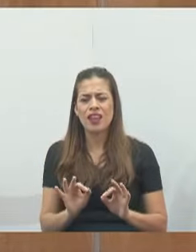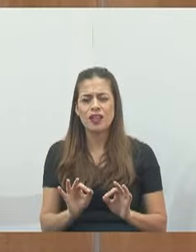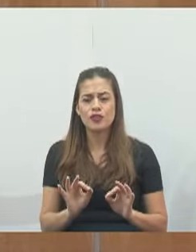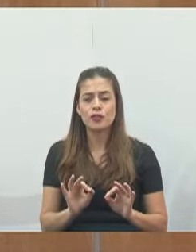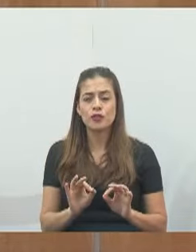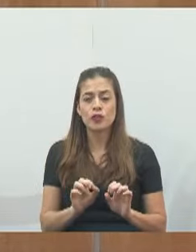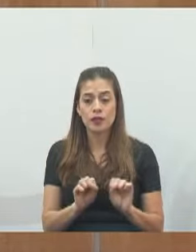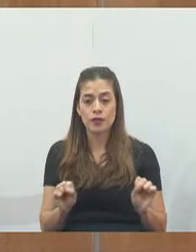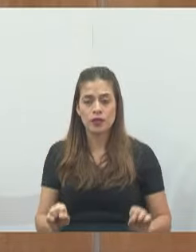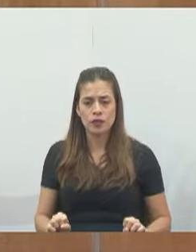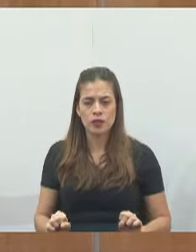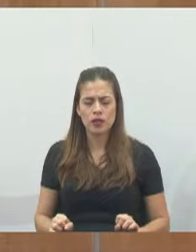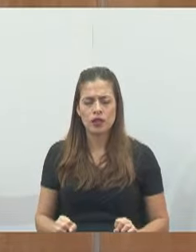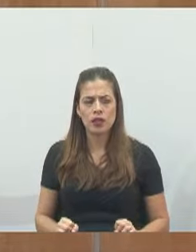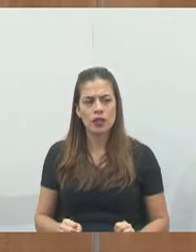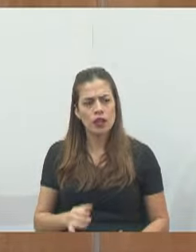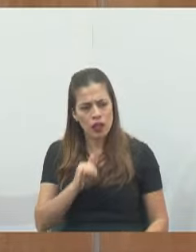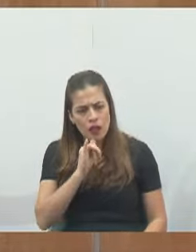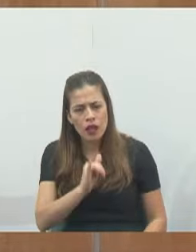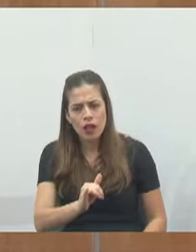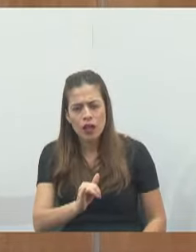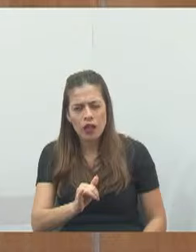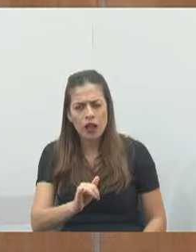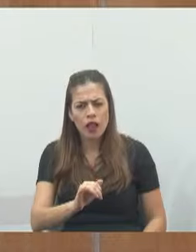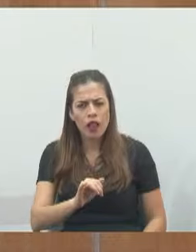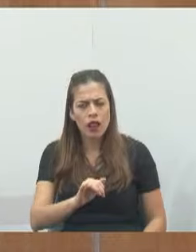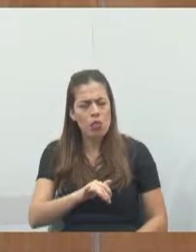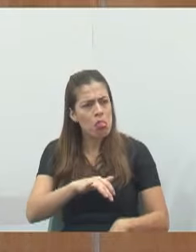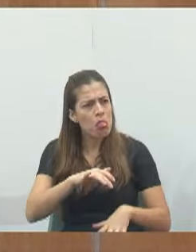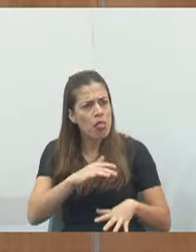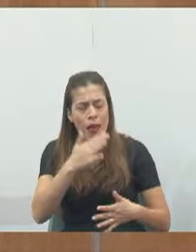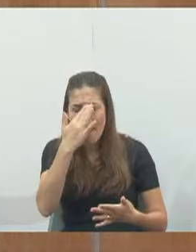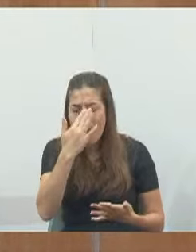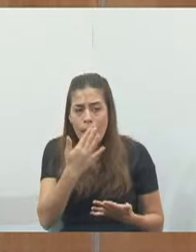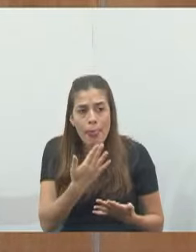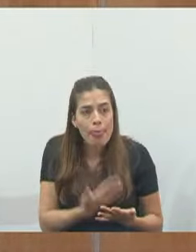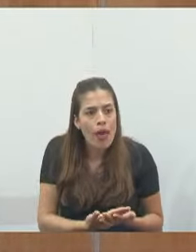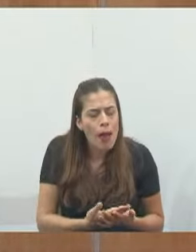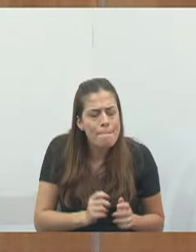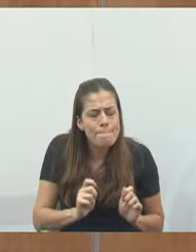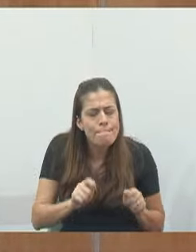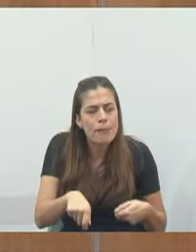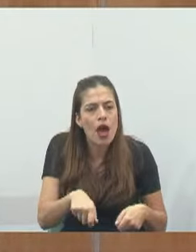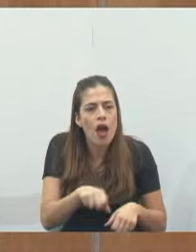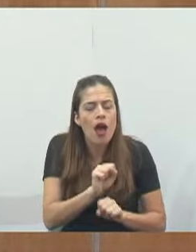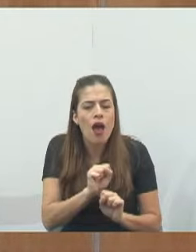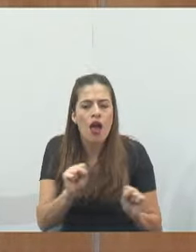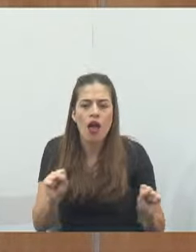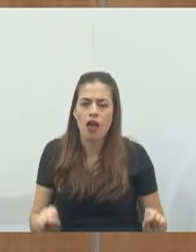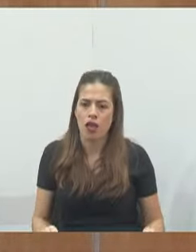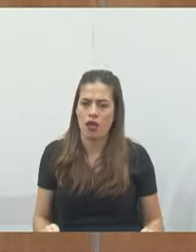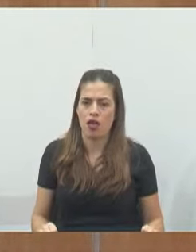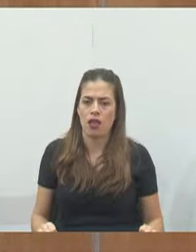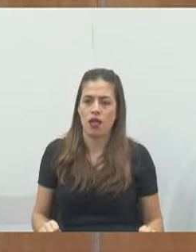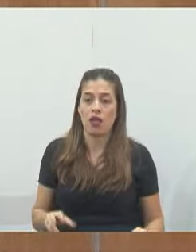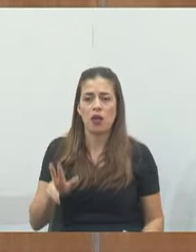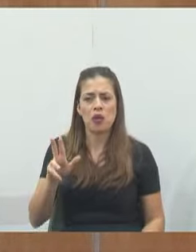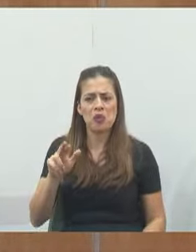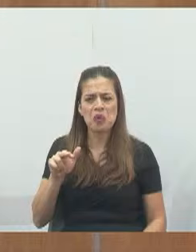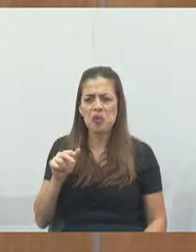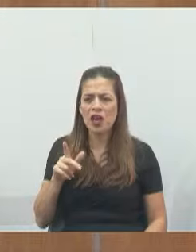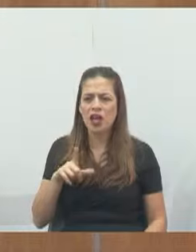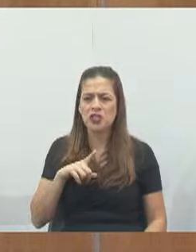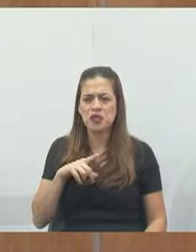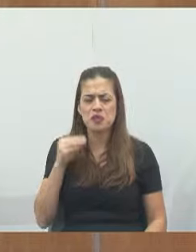recado. Pessoal, é inacreditável a competência desses servidores públicos. Eu, que nunca tive uma